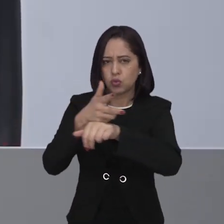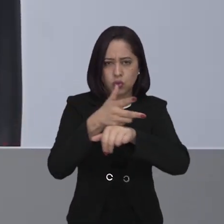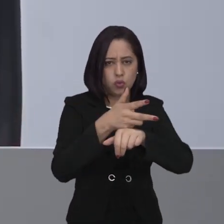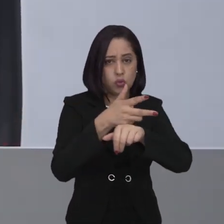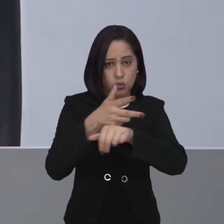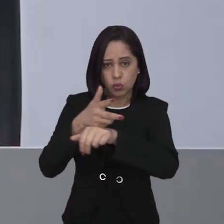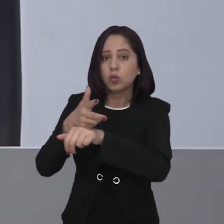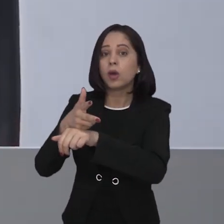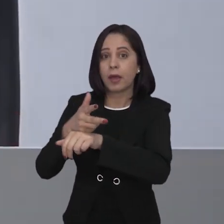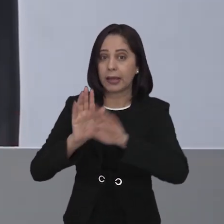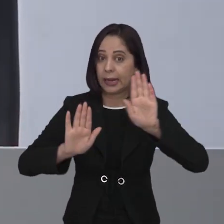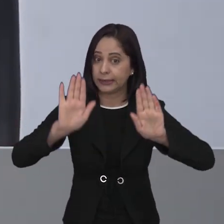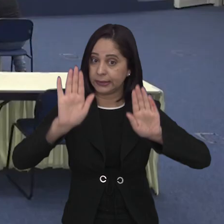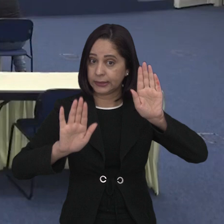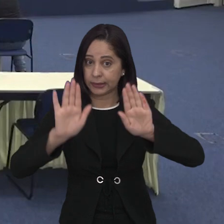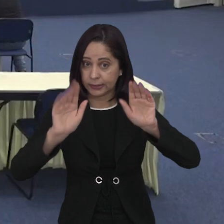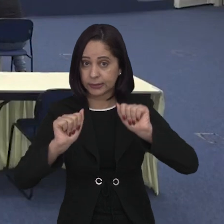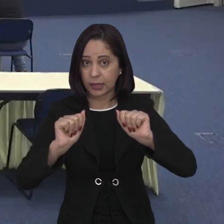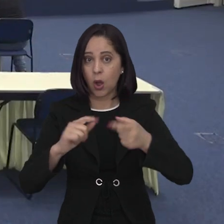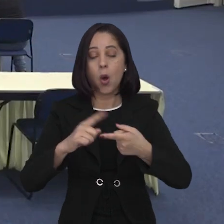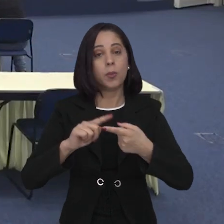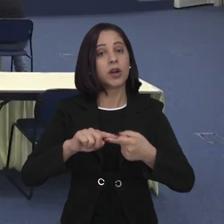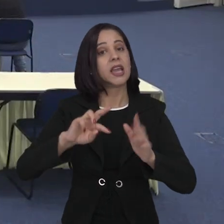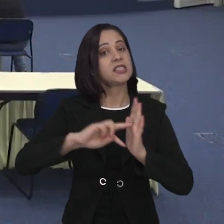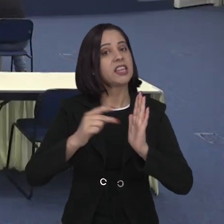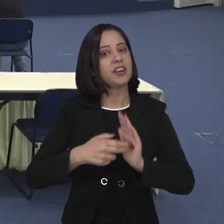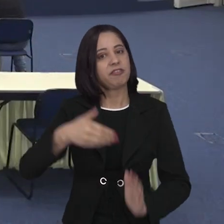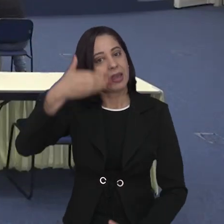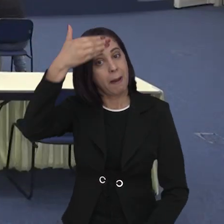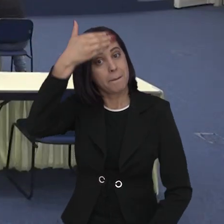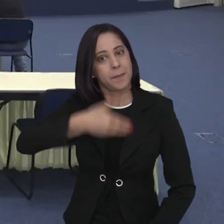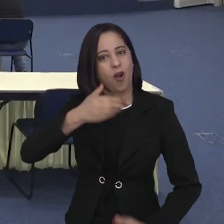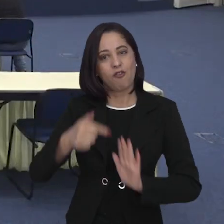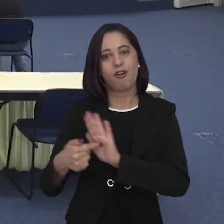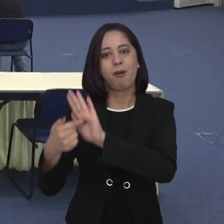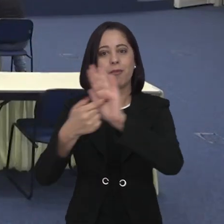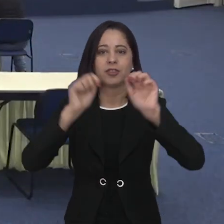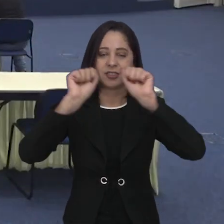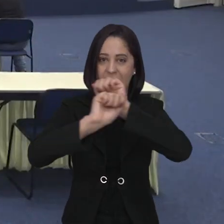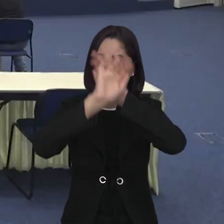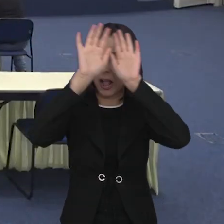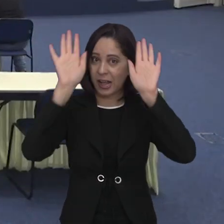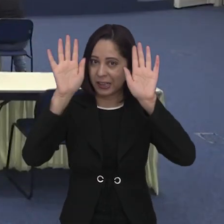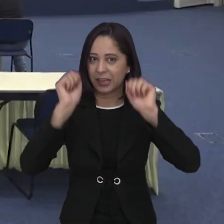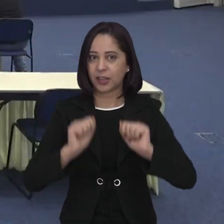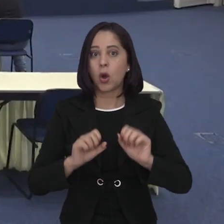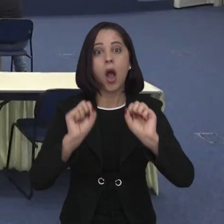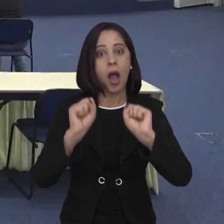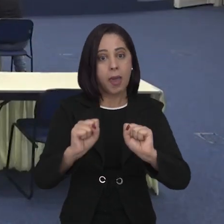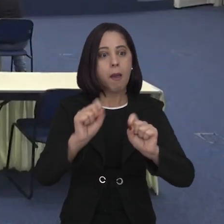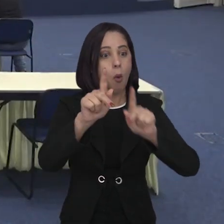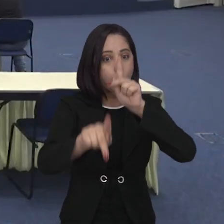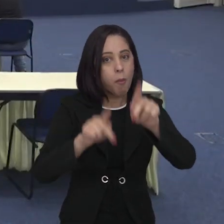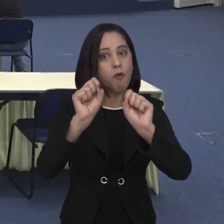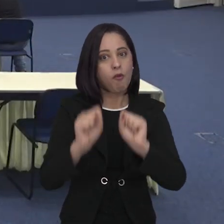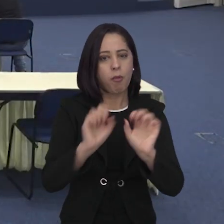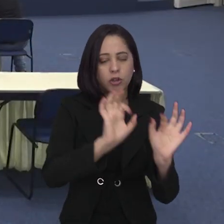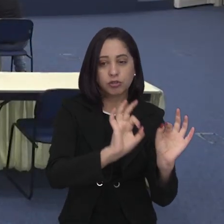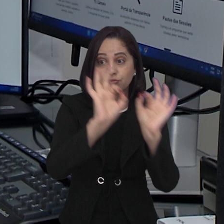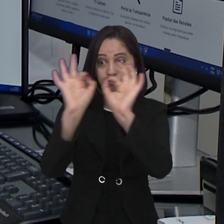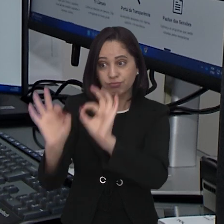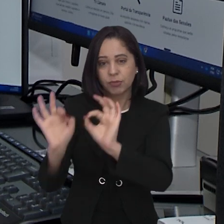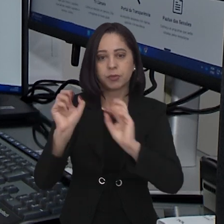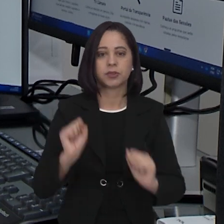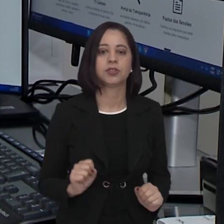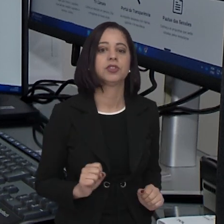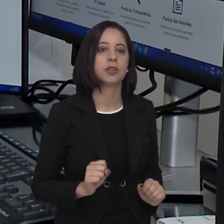a gravação das licitações, a fim de garantir mais transparência e o acompanhamento dos processos por parte da população.